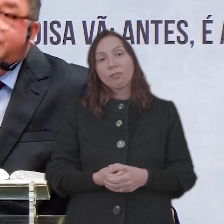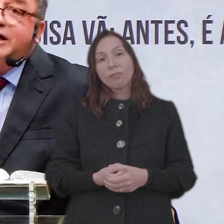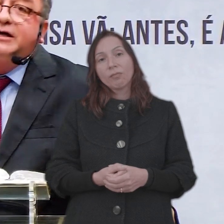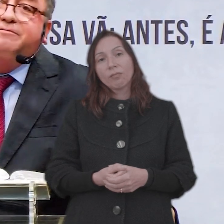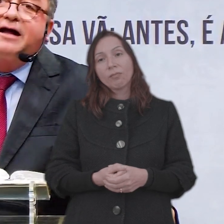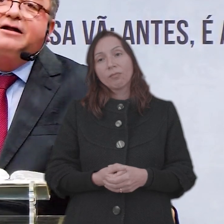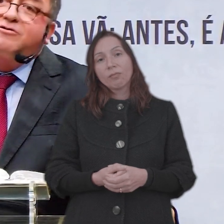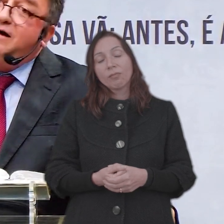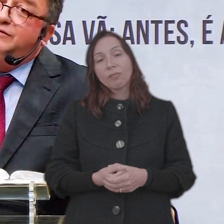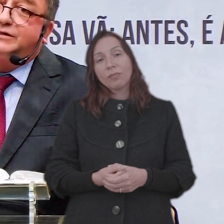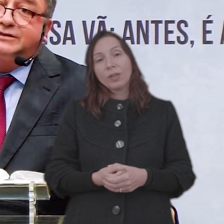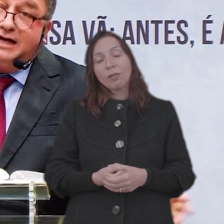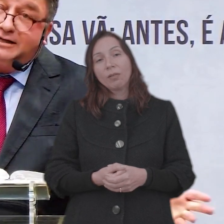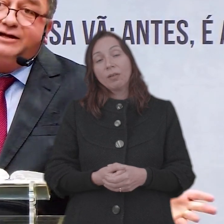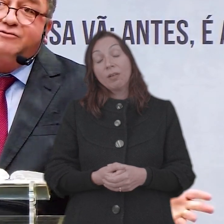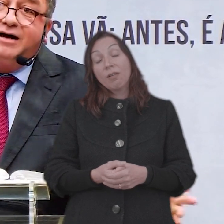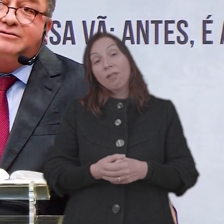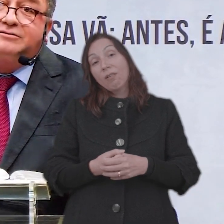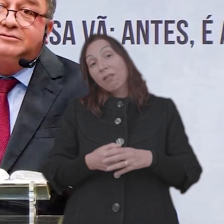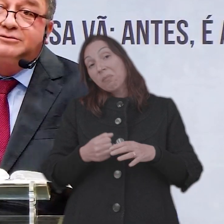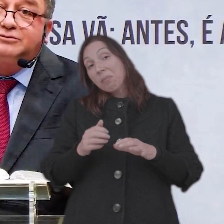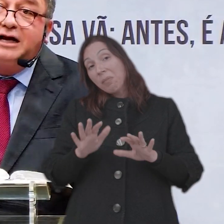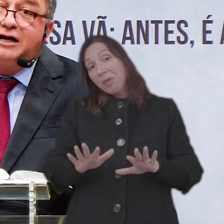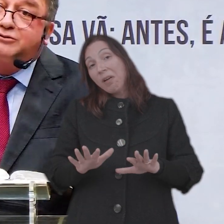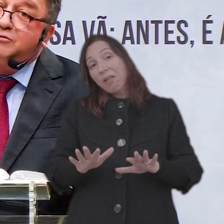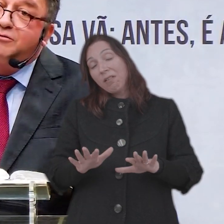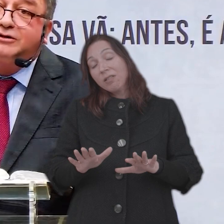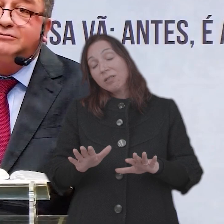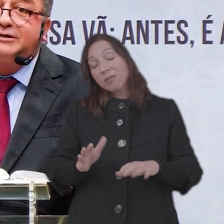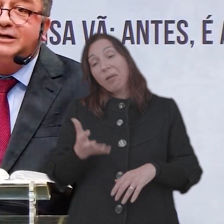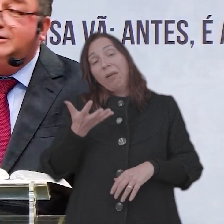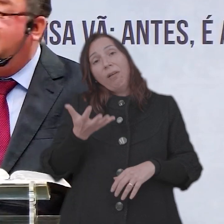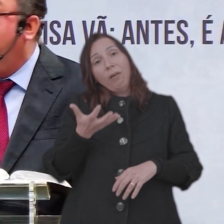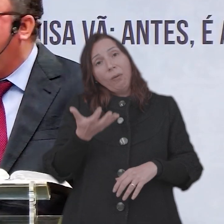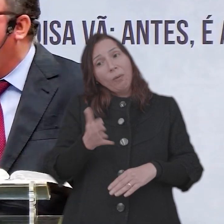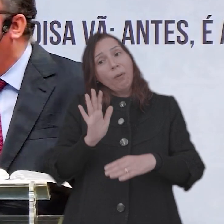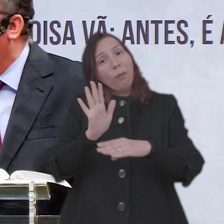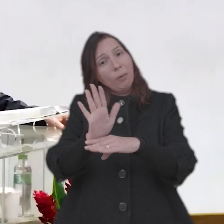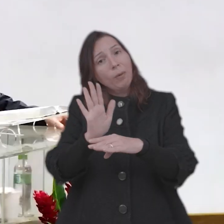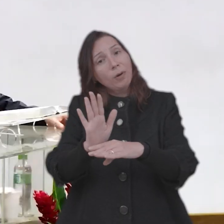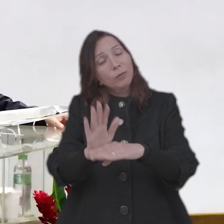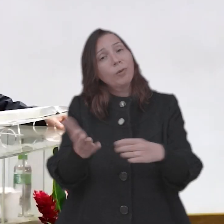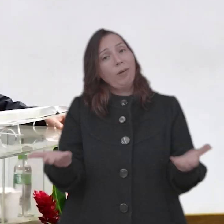Mas eu não vim aqui para derrubar você. Você já está derrubado. Chutar cachorro morto não adianta, né?